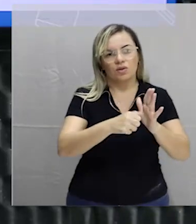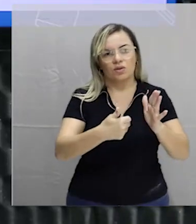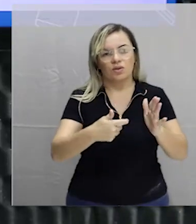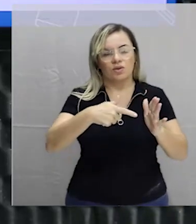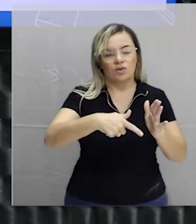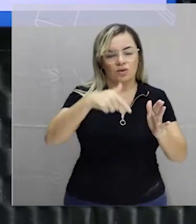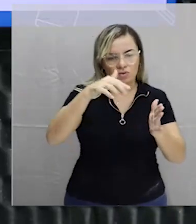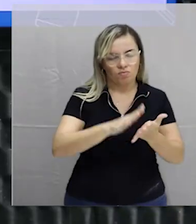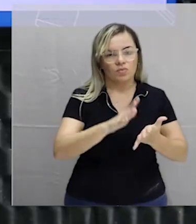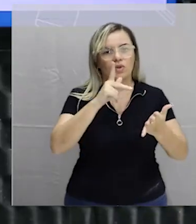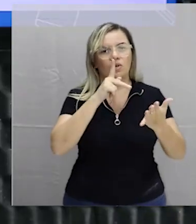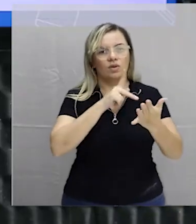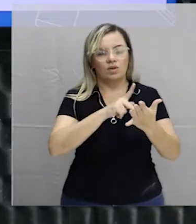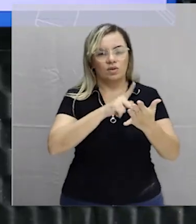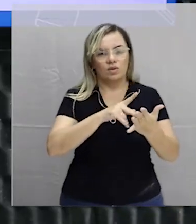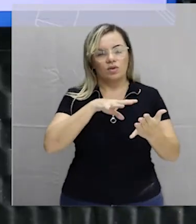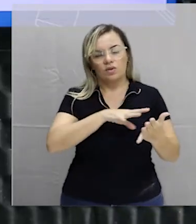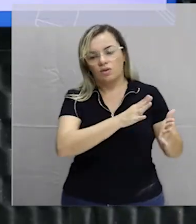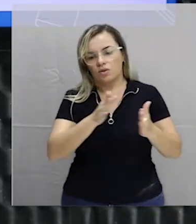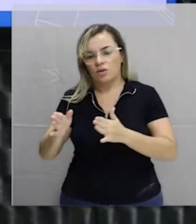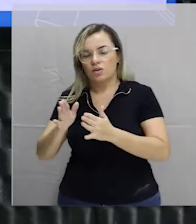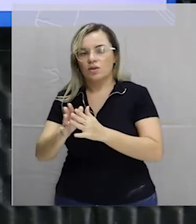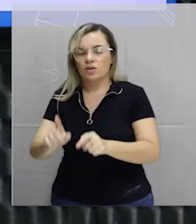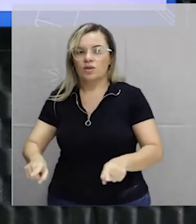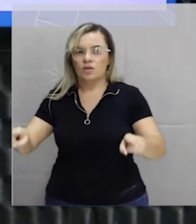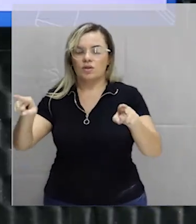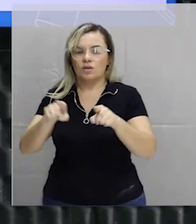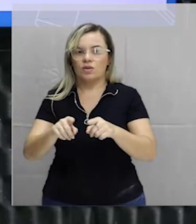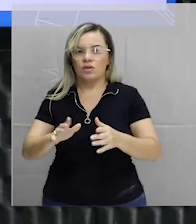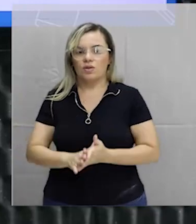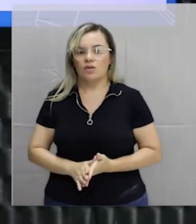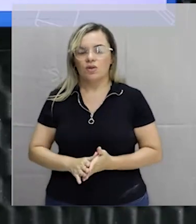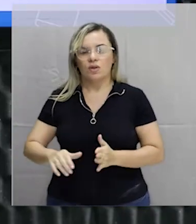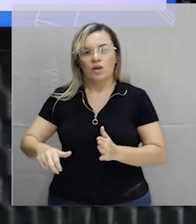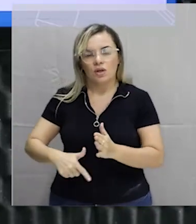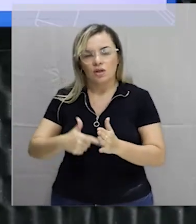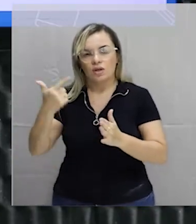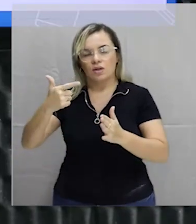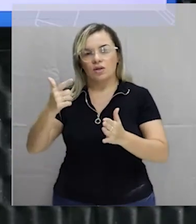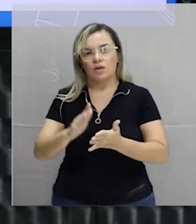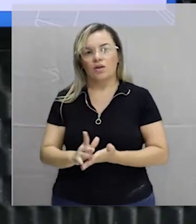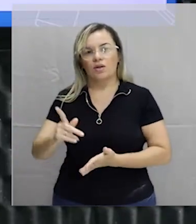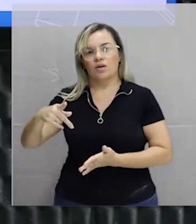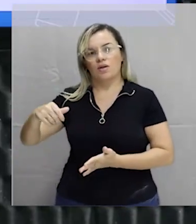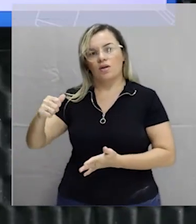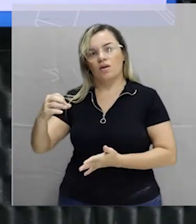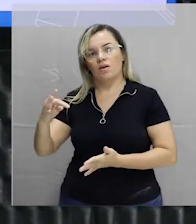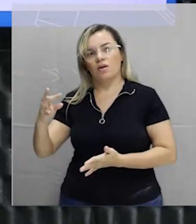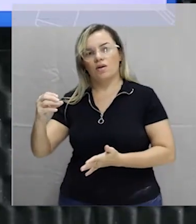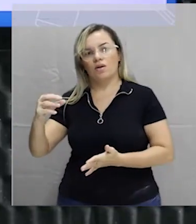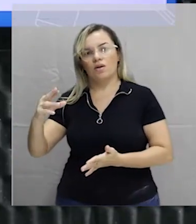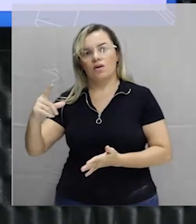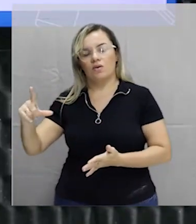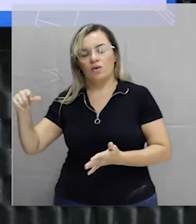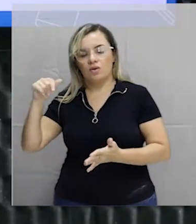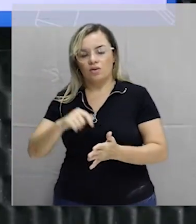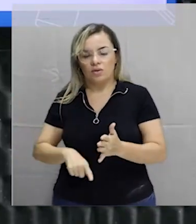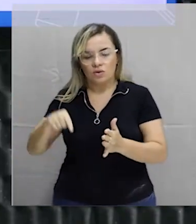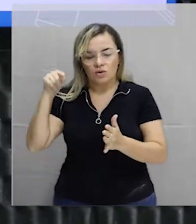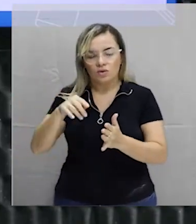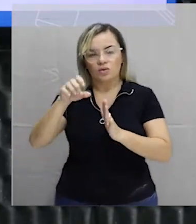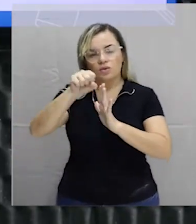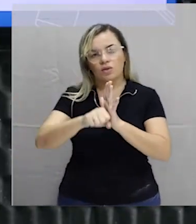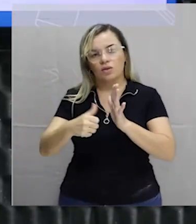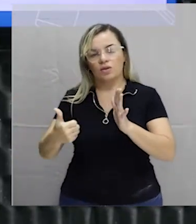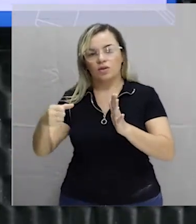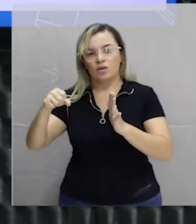que é uma frente oficial, e a frente pastoril, no começo do século XVIII, que é uma frente da iniciativa privada,